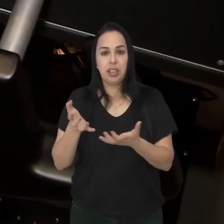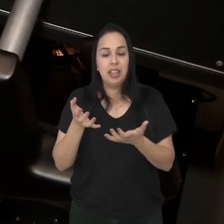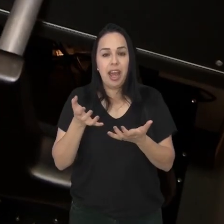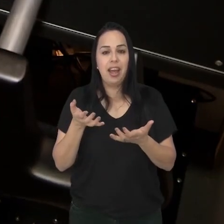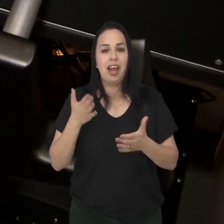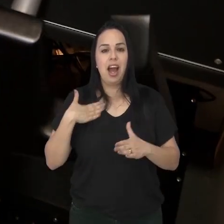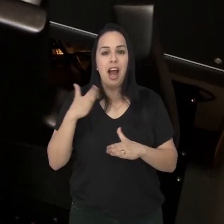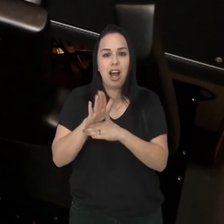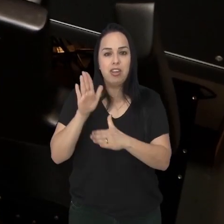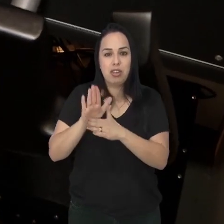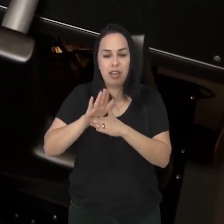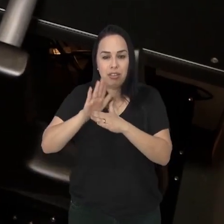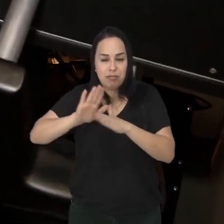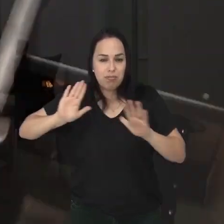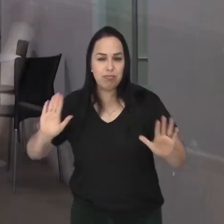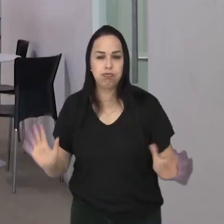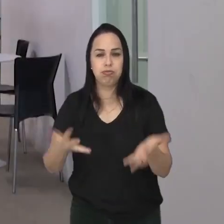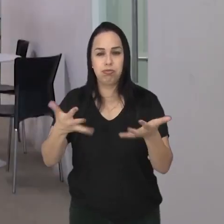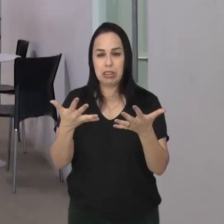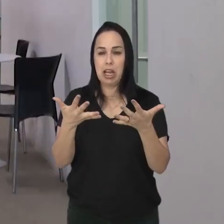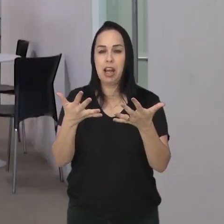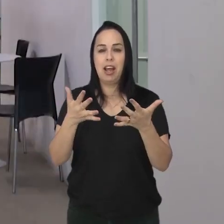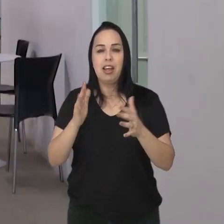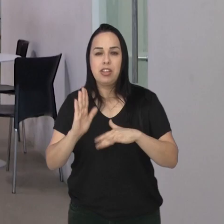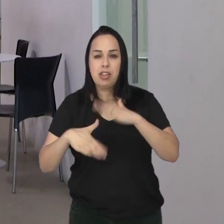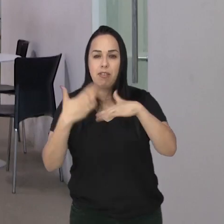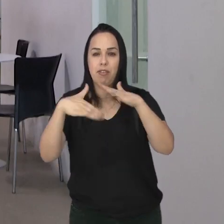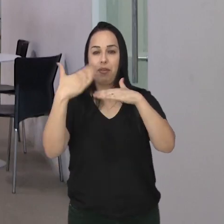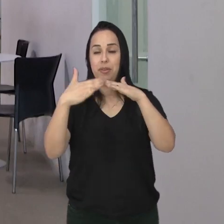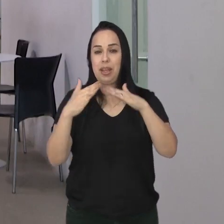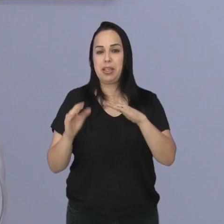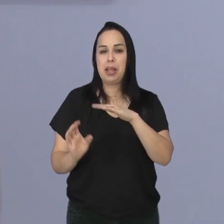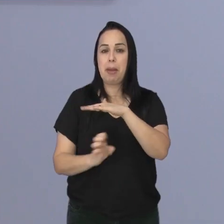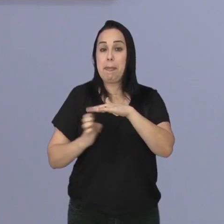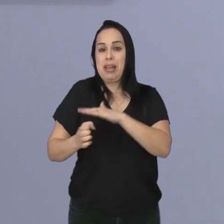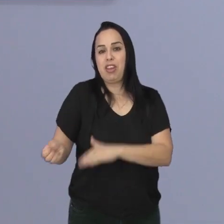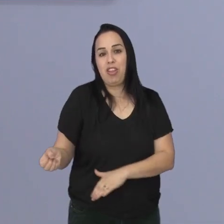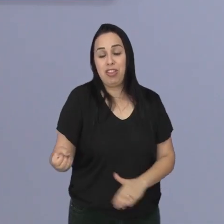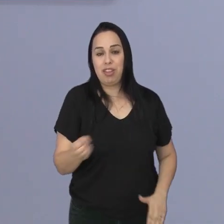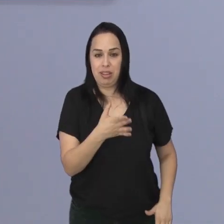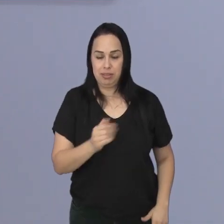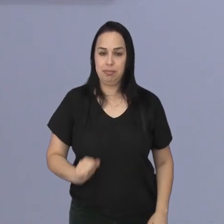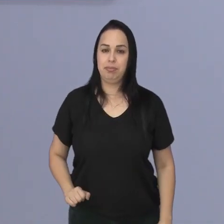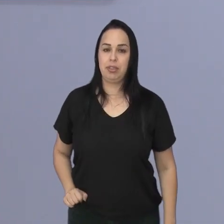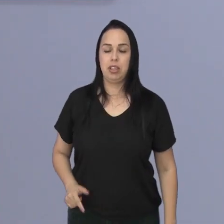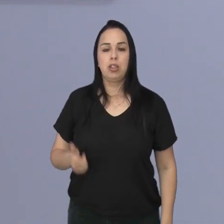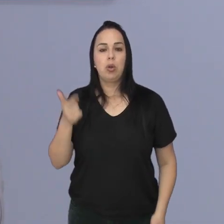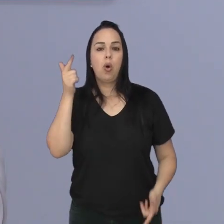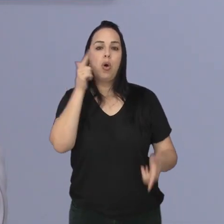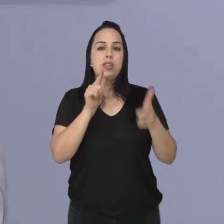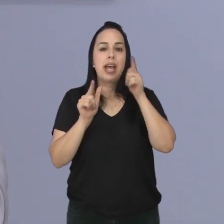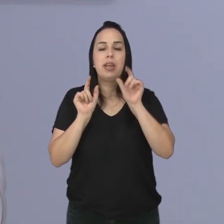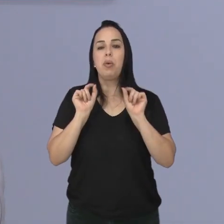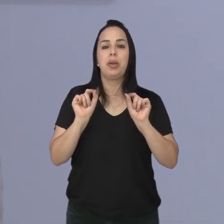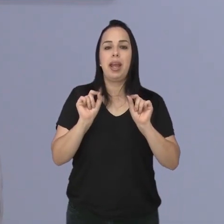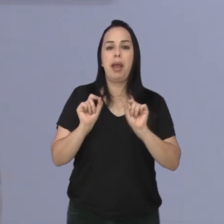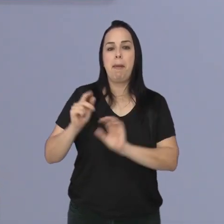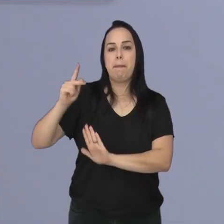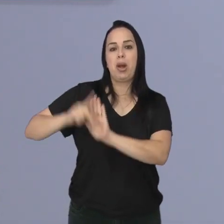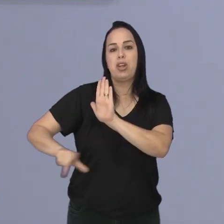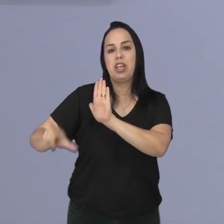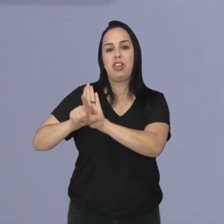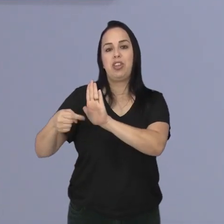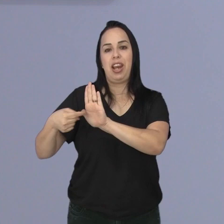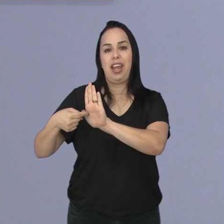dos eixos de desenvolvimento o impulsionamento das startups. Quando você consegue fazer projetos de leis